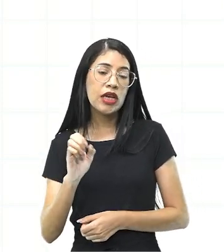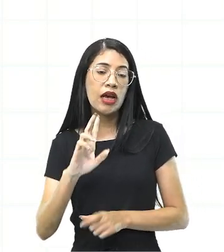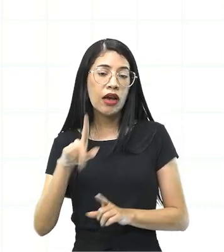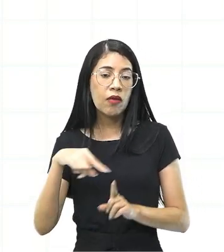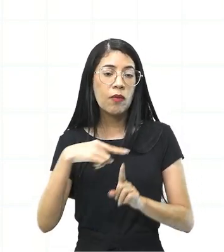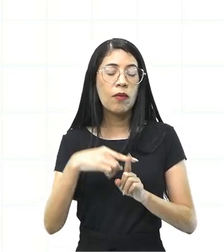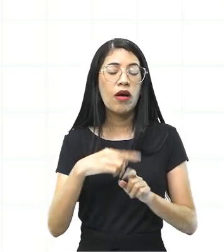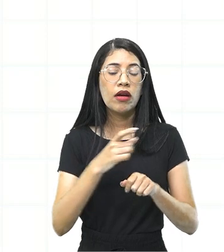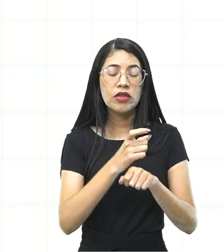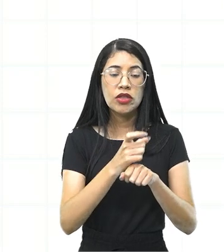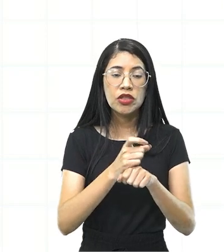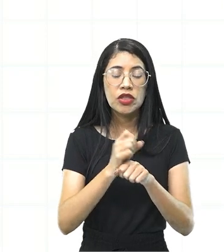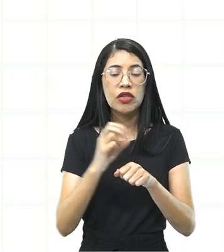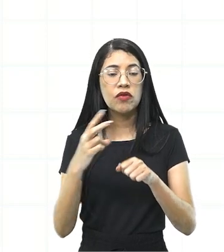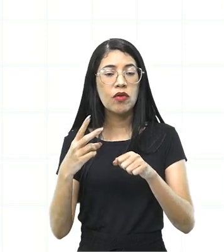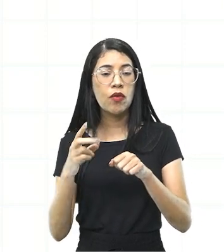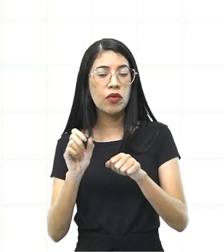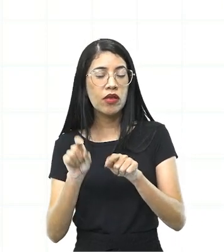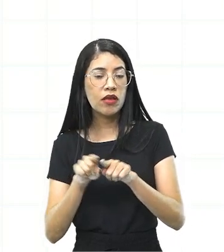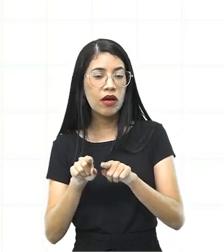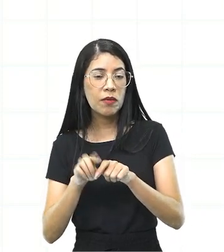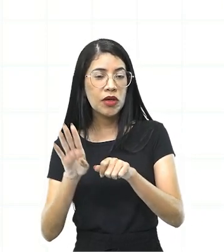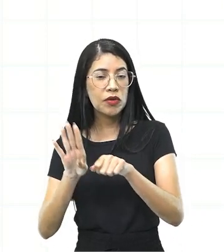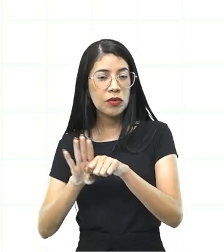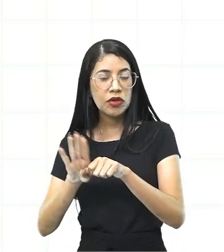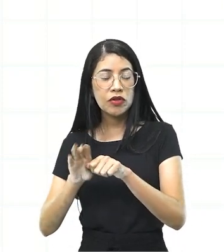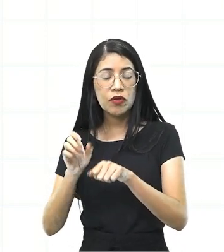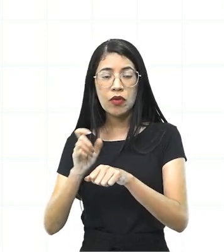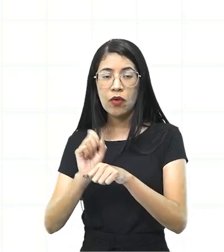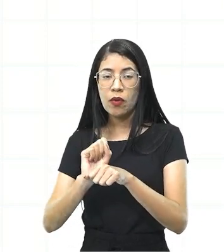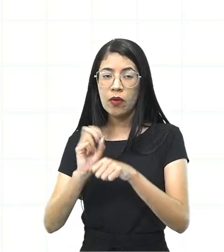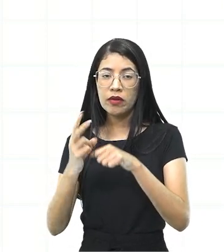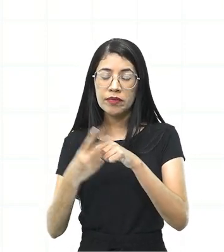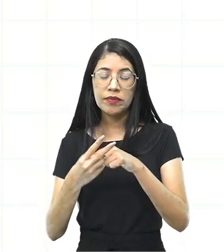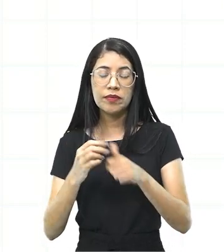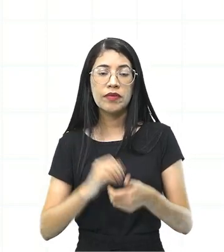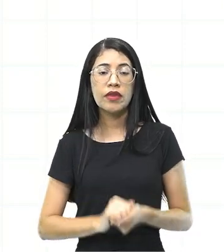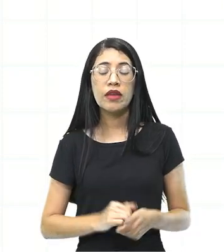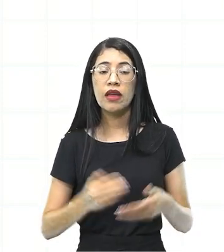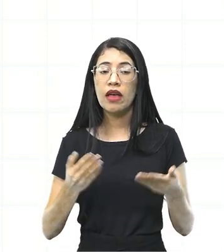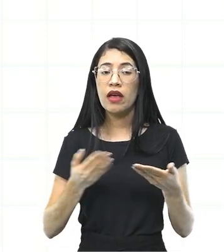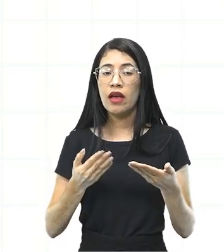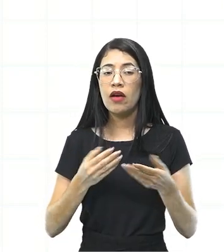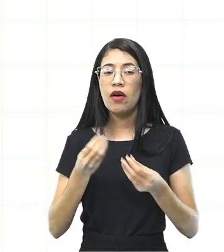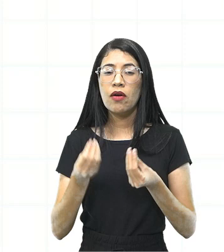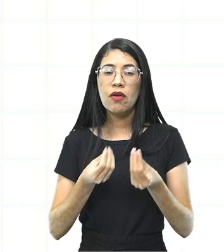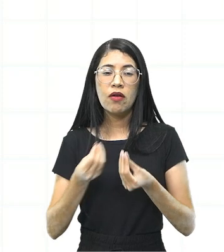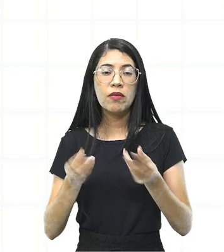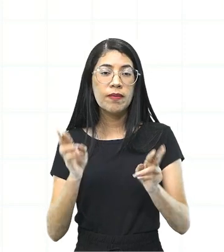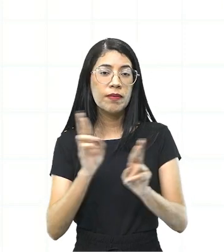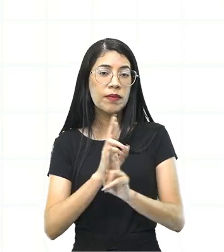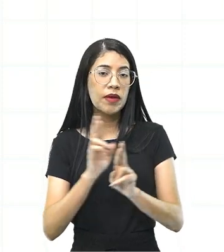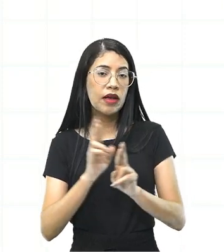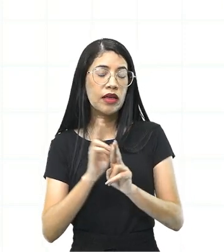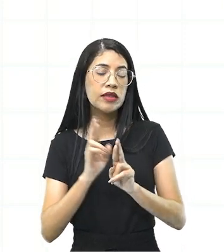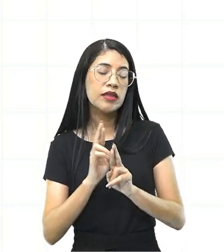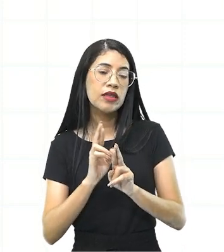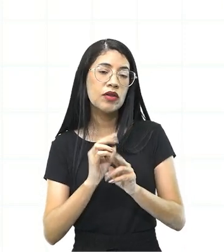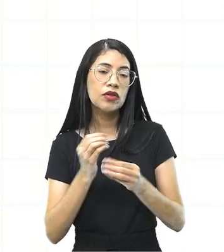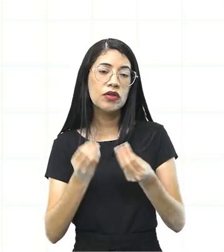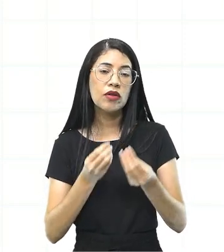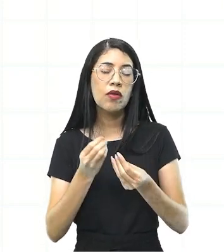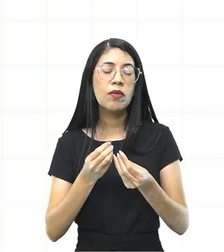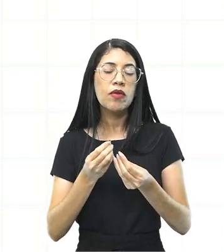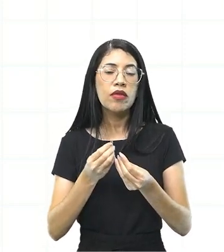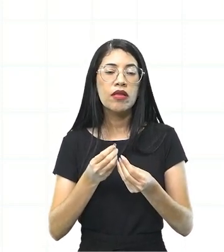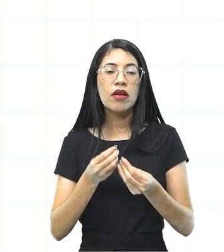substantivo, ou um advérbio, ou a um adjetivo, tá bom? Vamos ver agora a relação, né? As relações